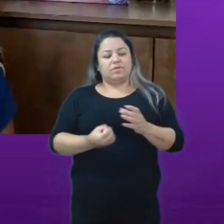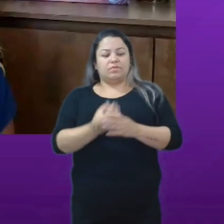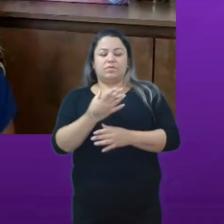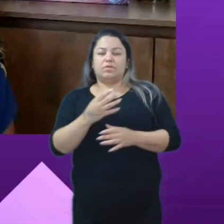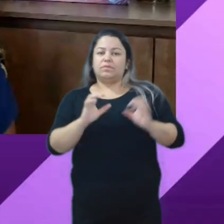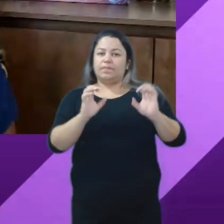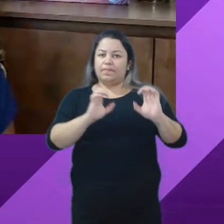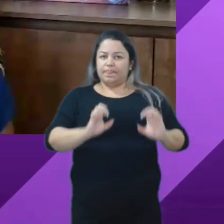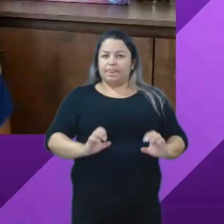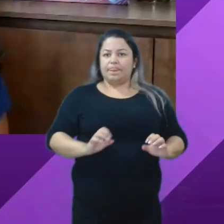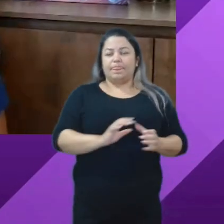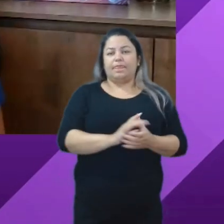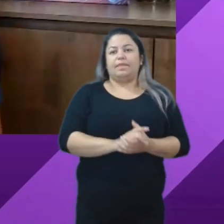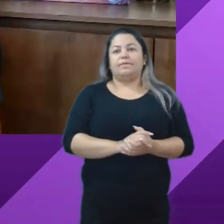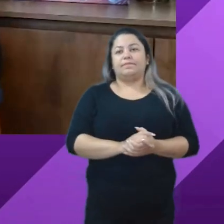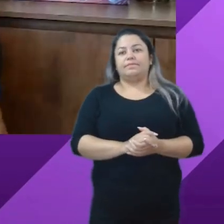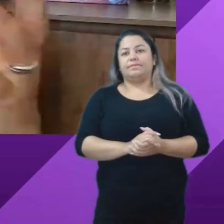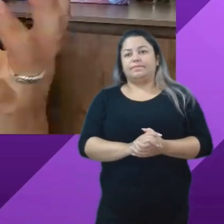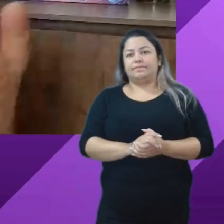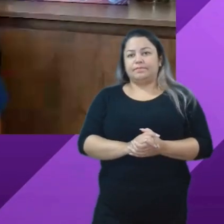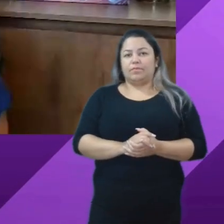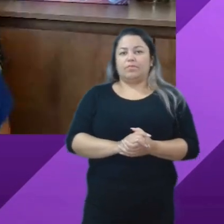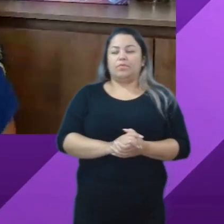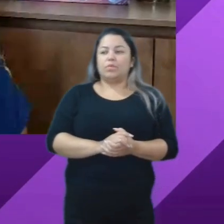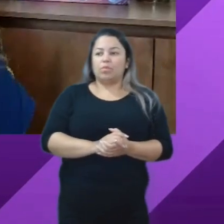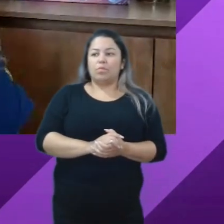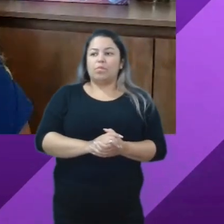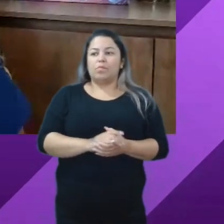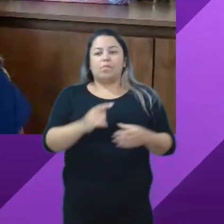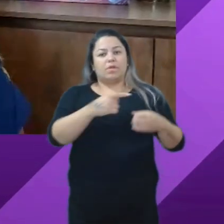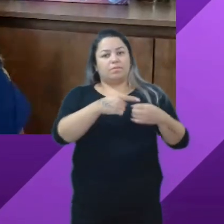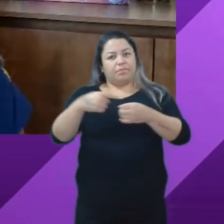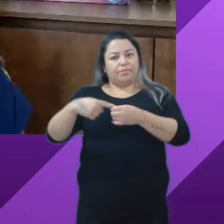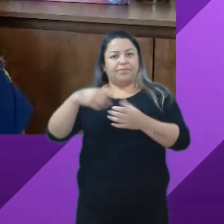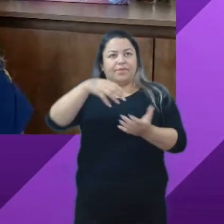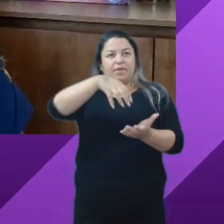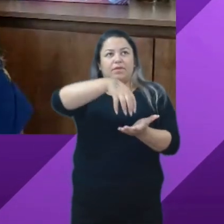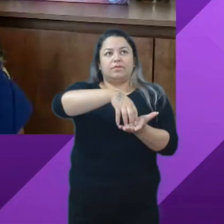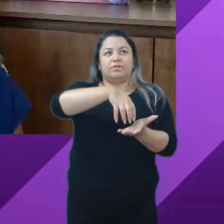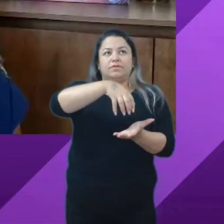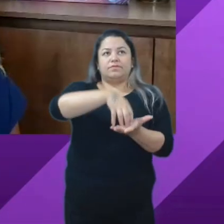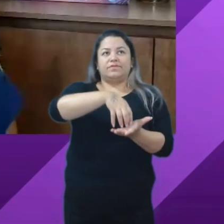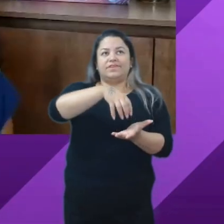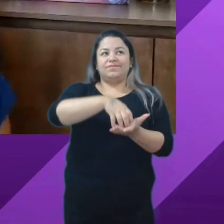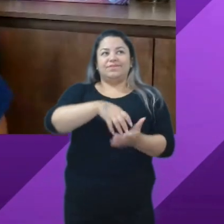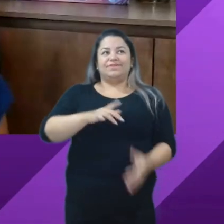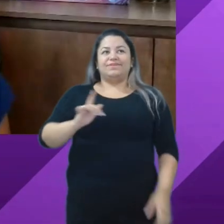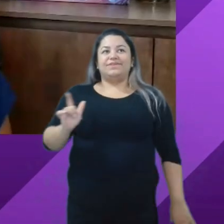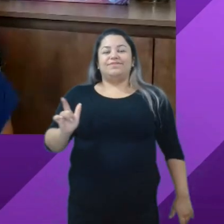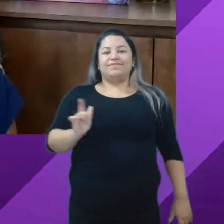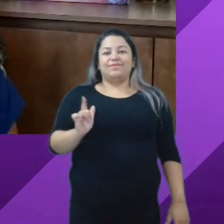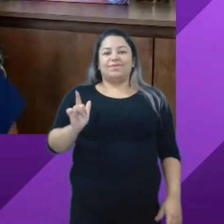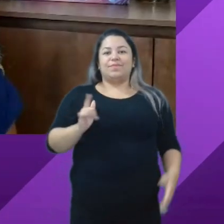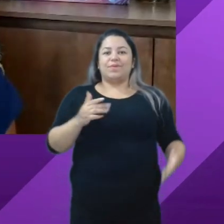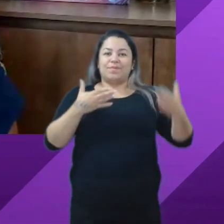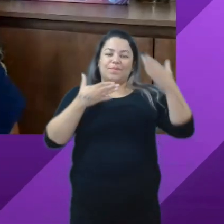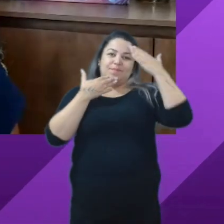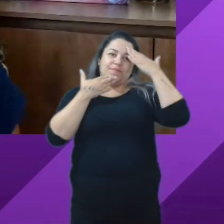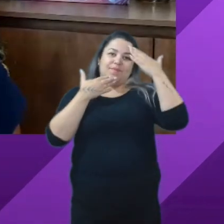estruturas de se pensar em cidades e territórios em pós-desastres também. Obrigada pelo